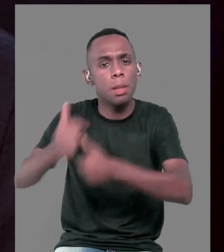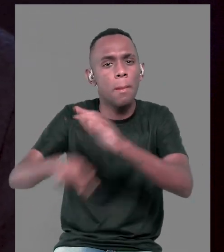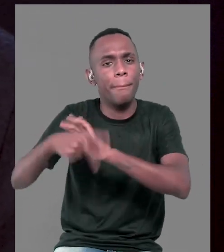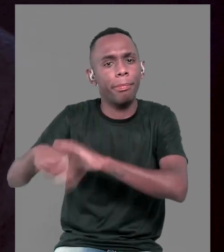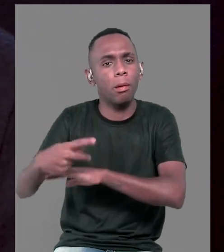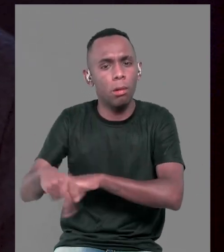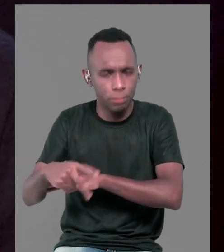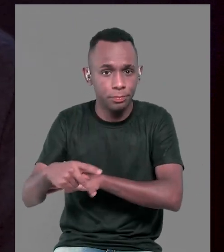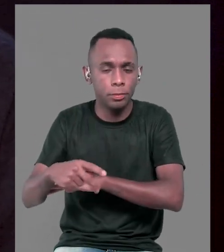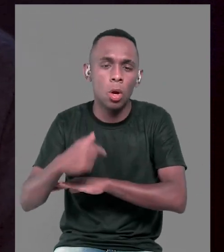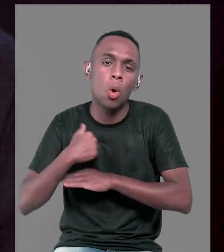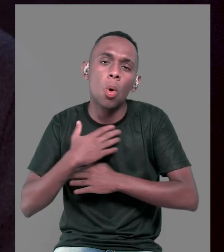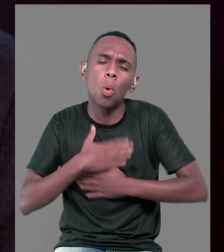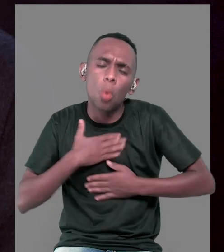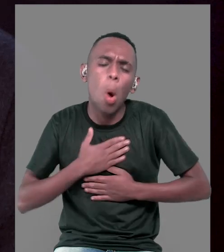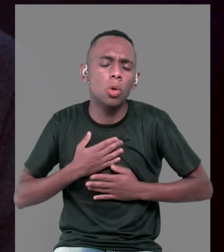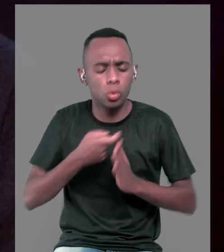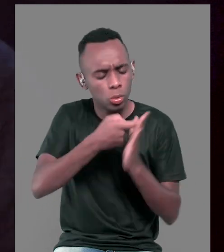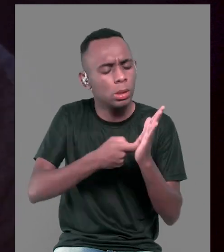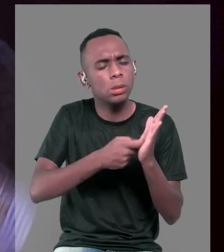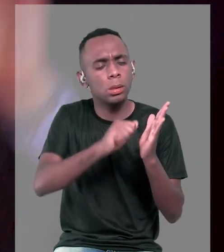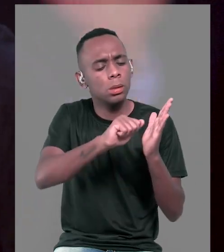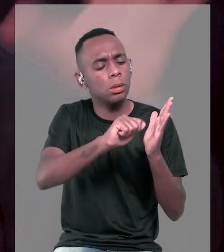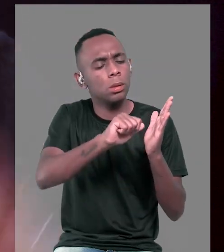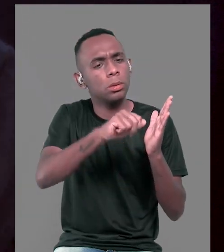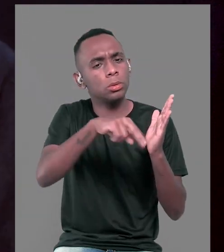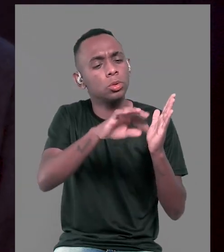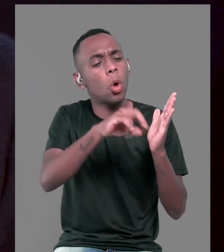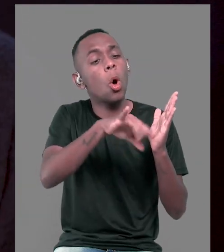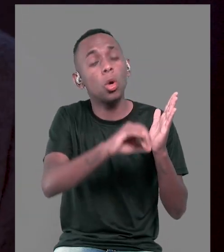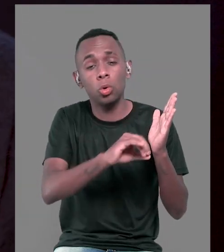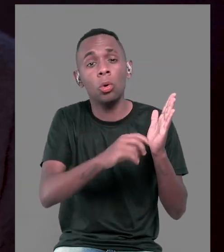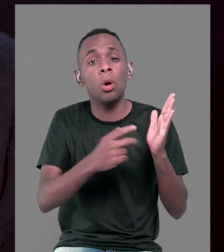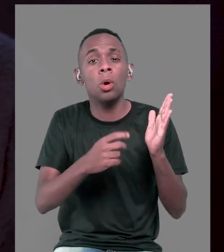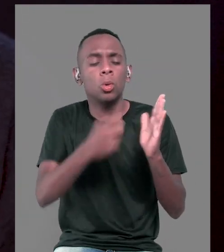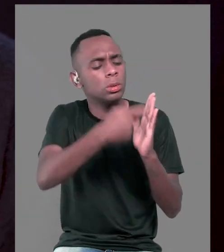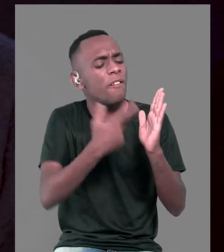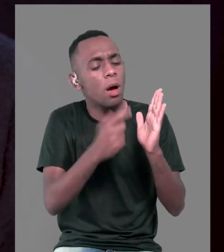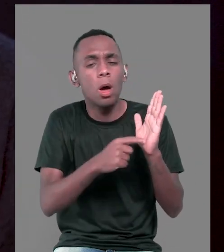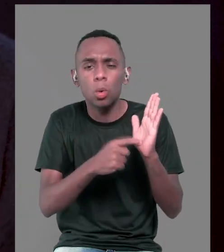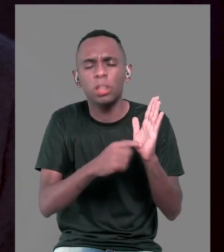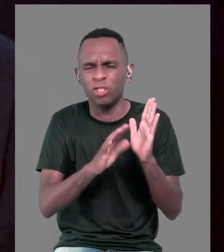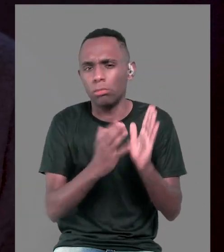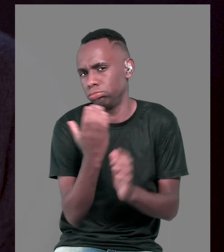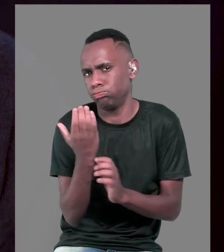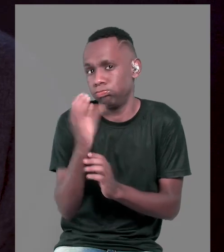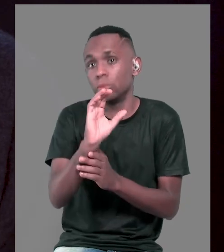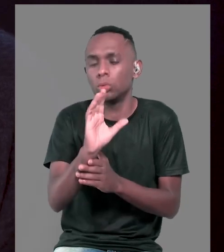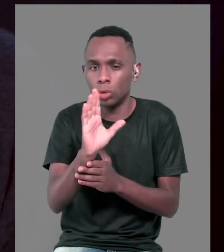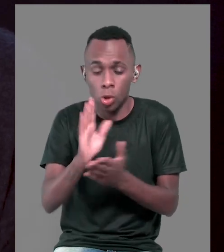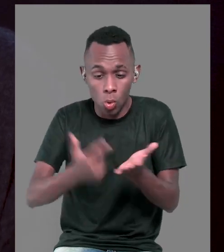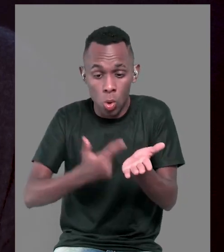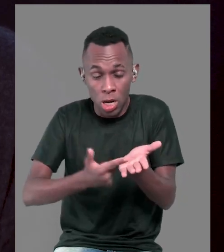Novaes. Eu gosto muito de um texto do Antônio Cândido, que foi publicado num dos livros em